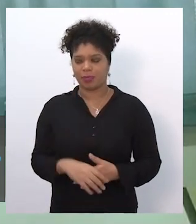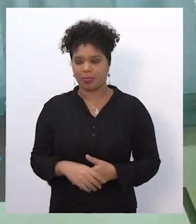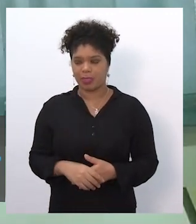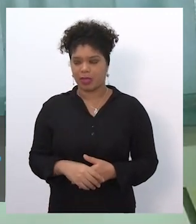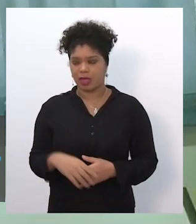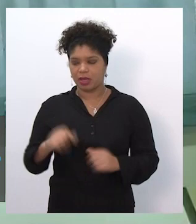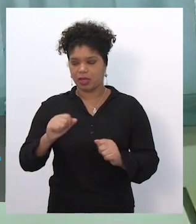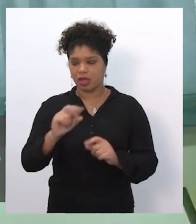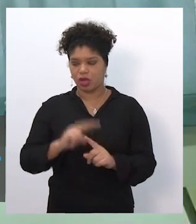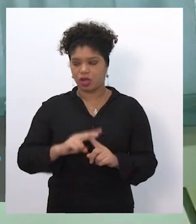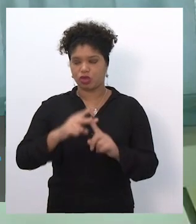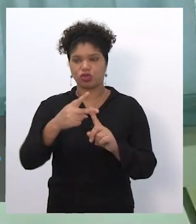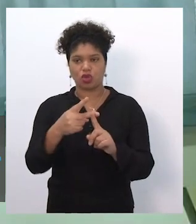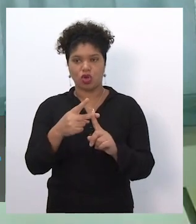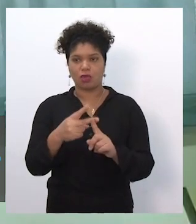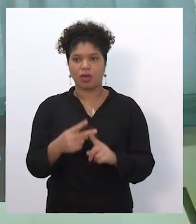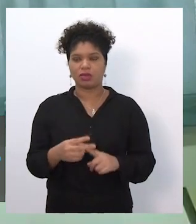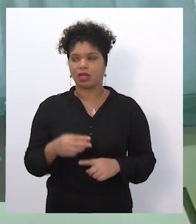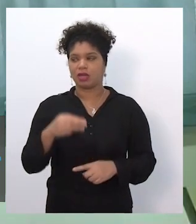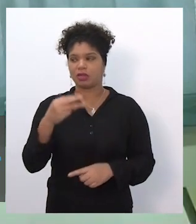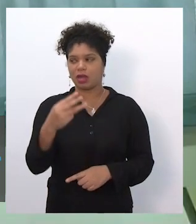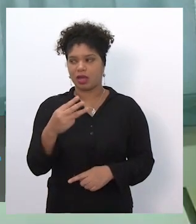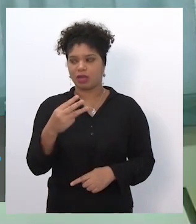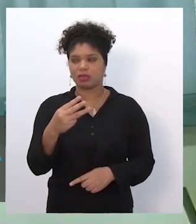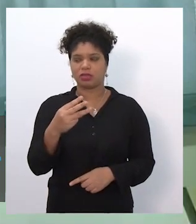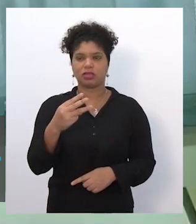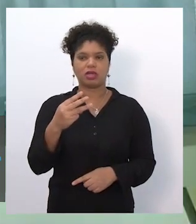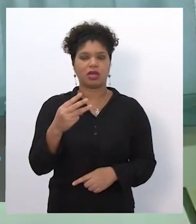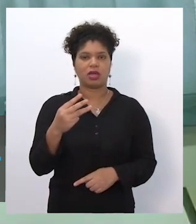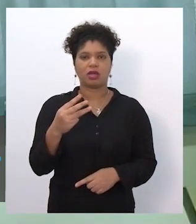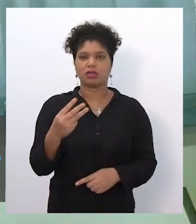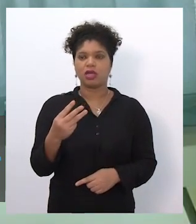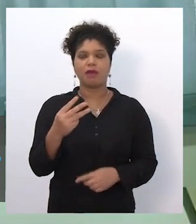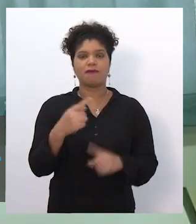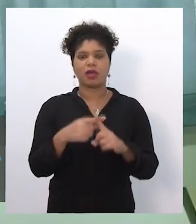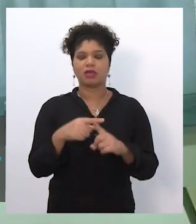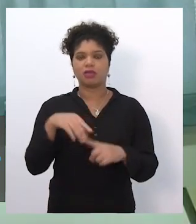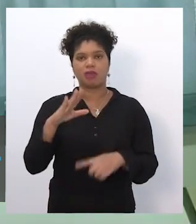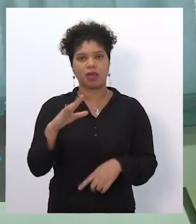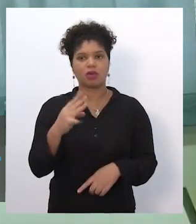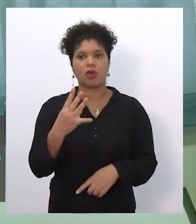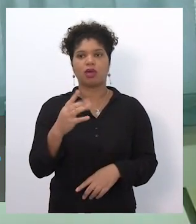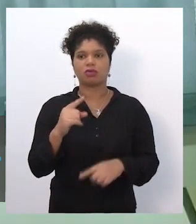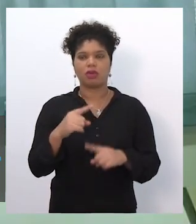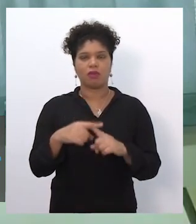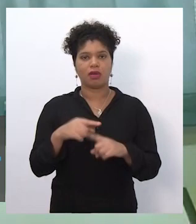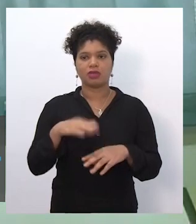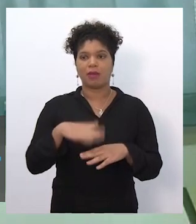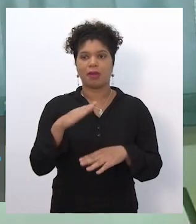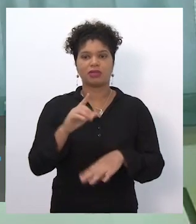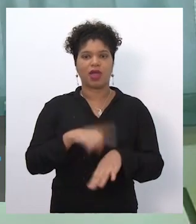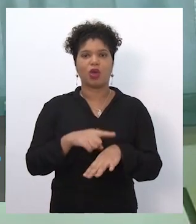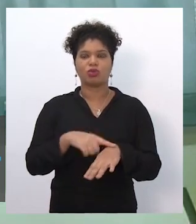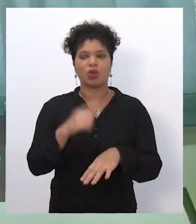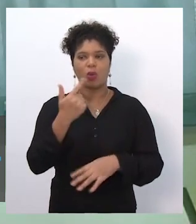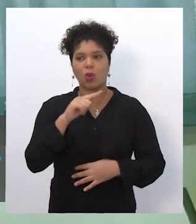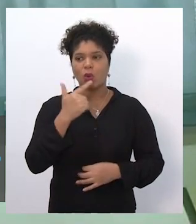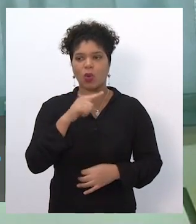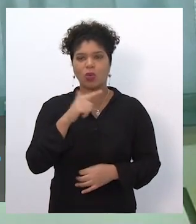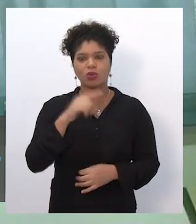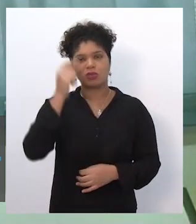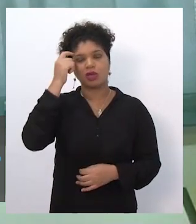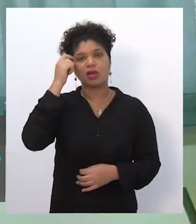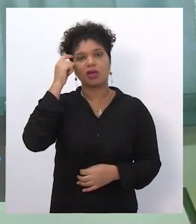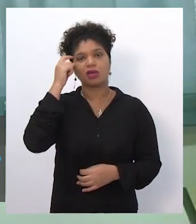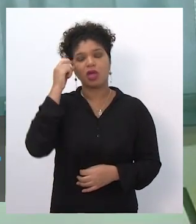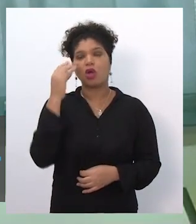quase dobrar ou fazer 3 vezes mais ou 4 vezes mais, algo que você faria em um único tempo, você consegue fazer isso em